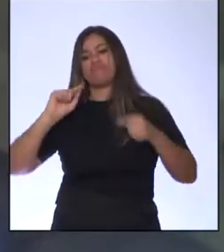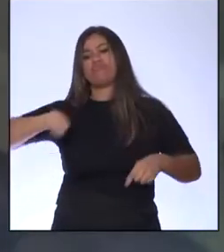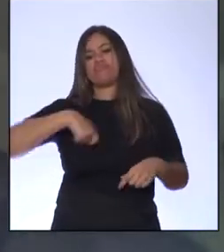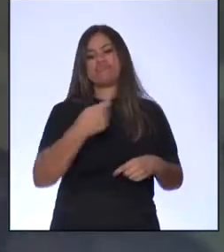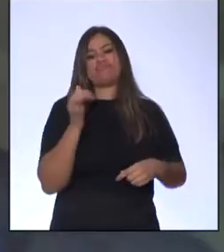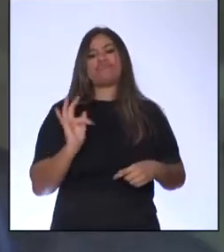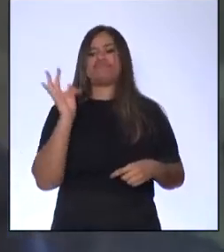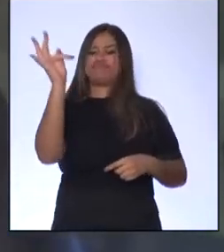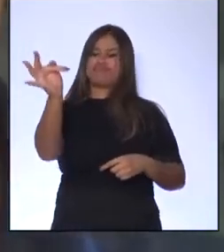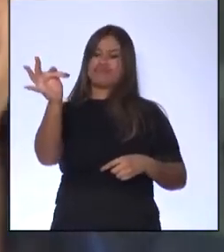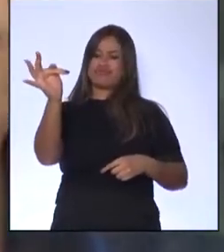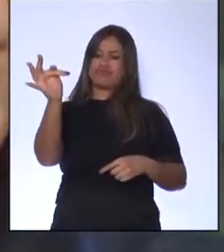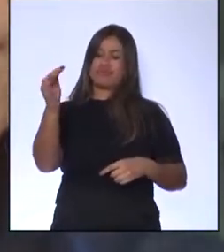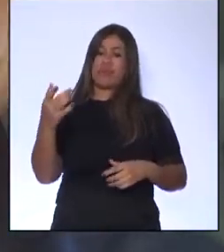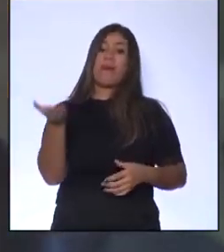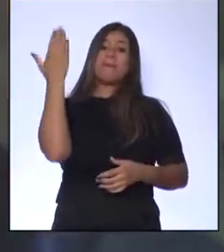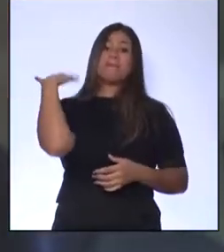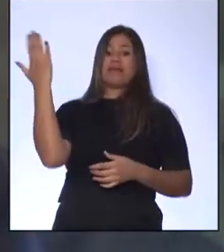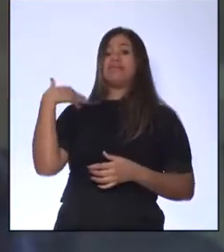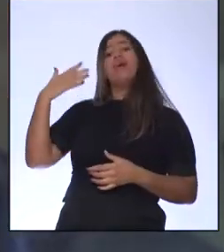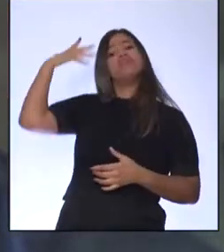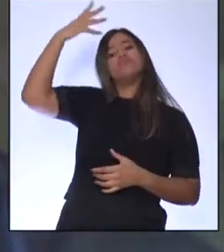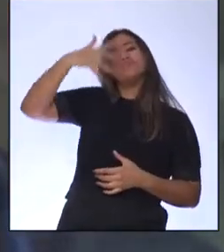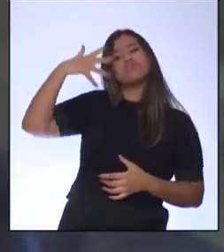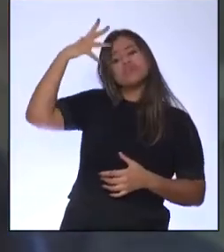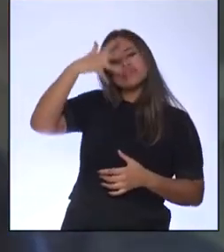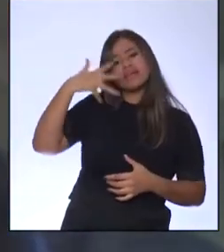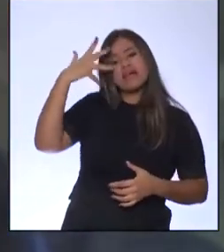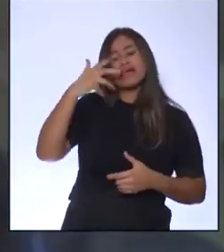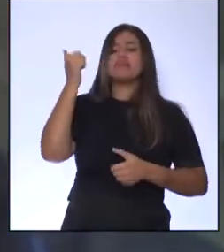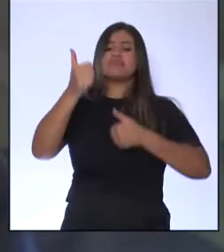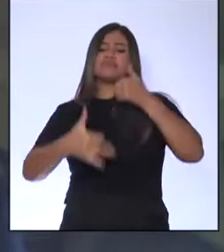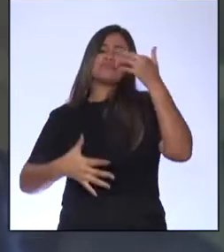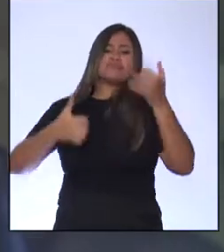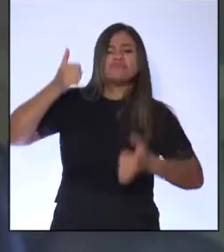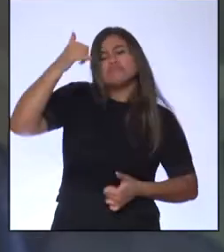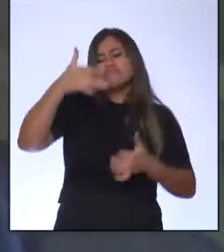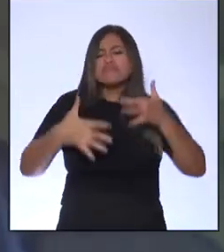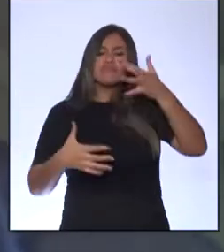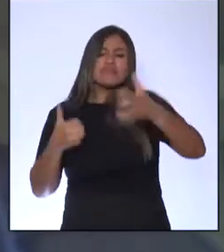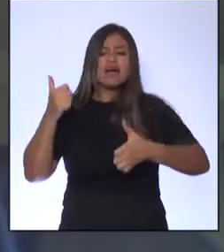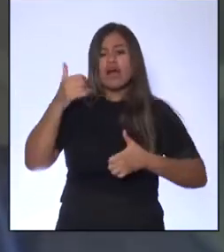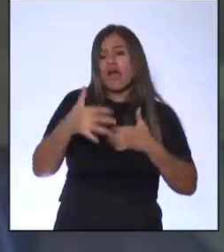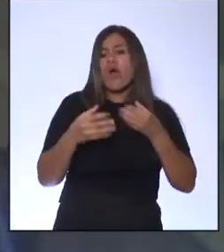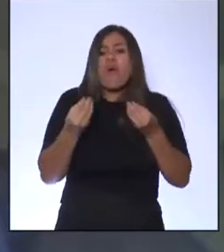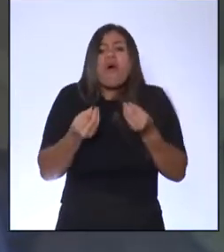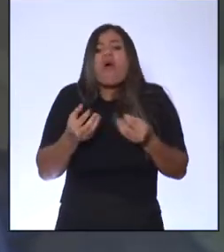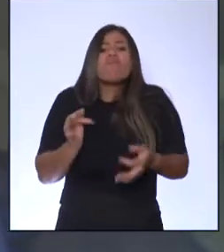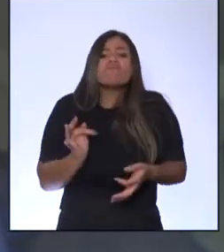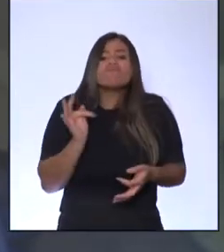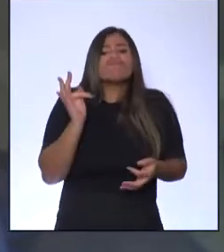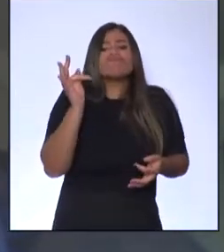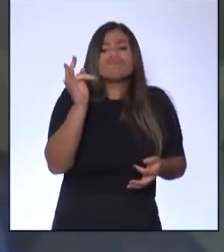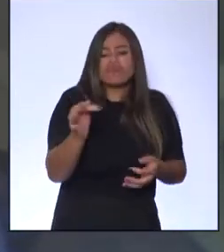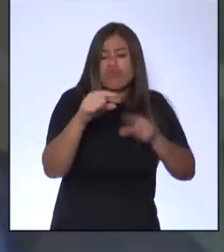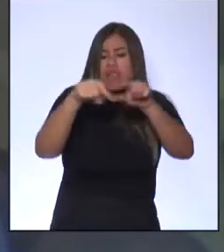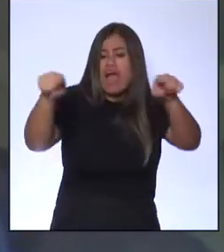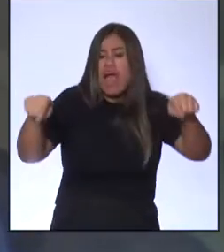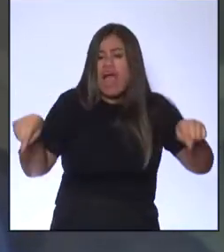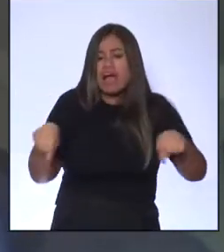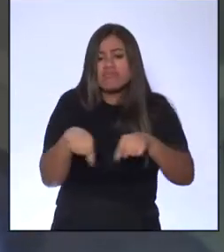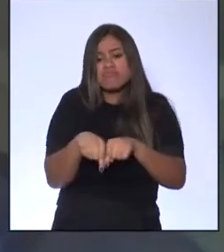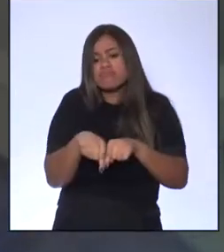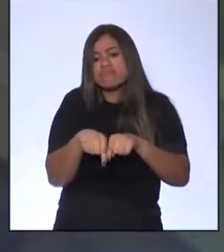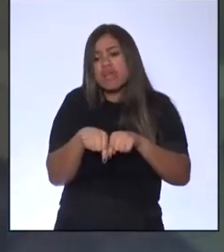palestras pensando e falando, fazendo prospecções sobre como seria a sala de aula do